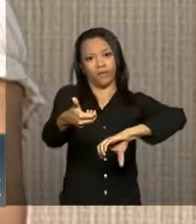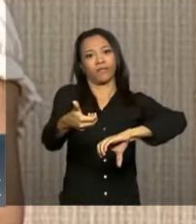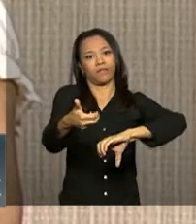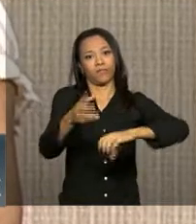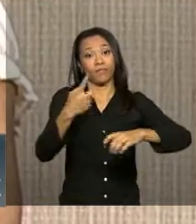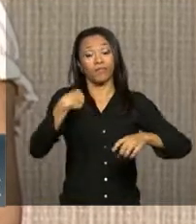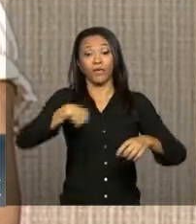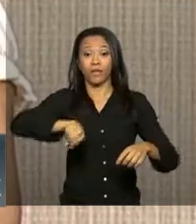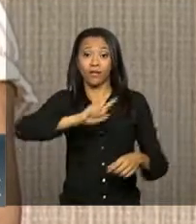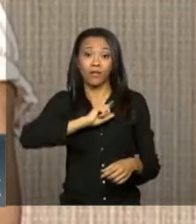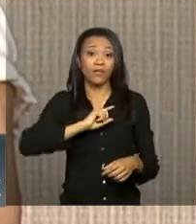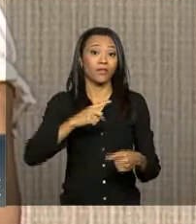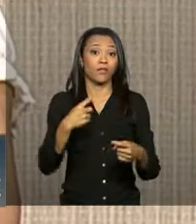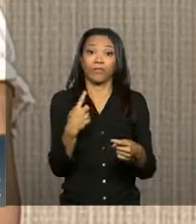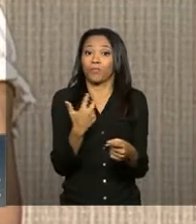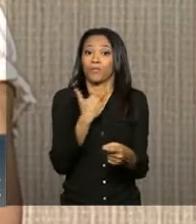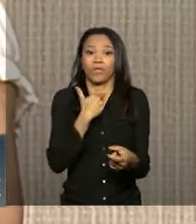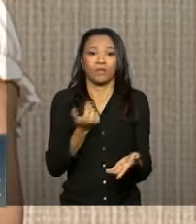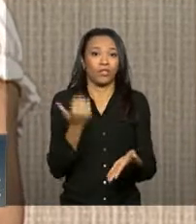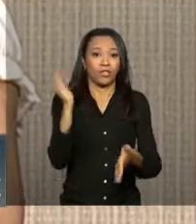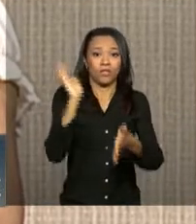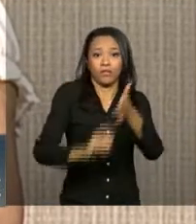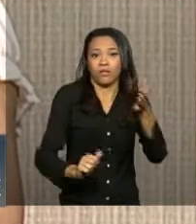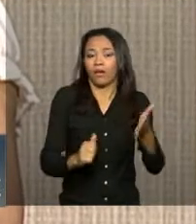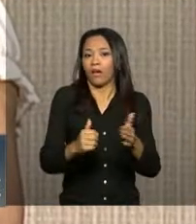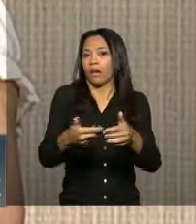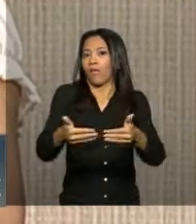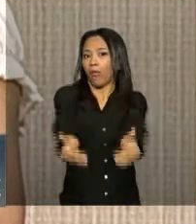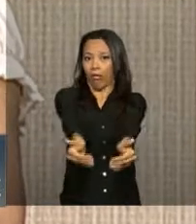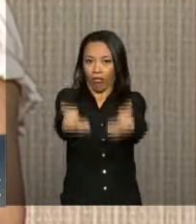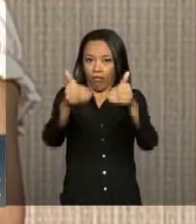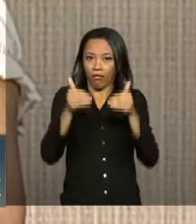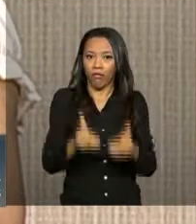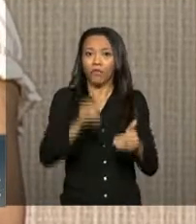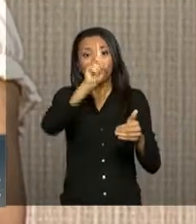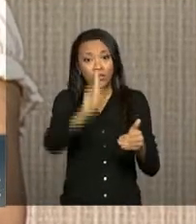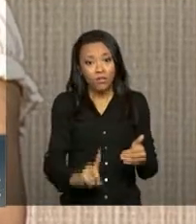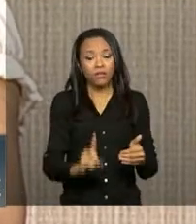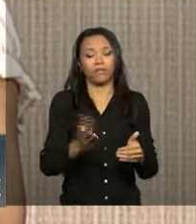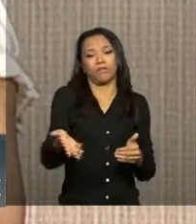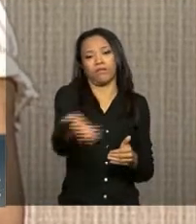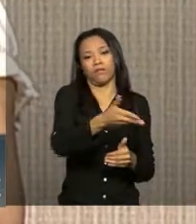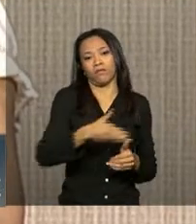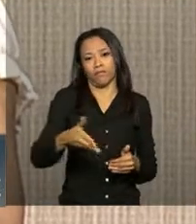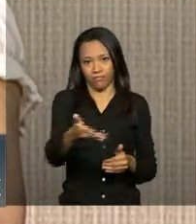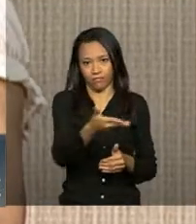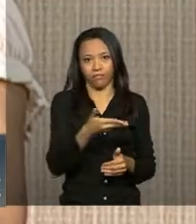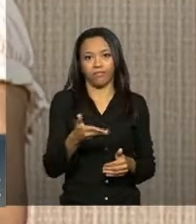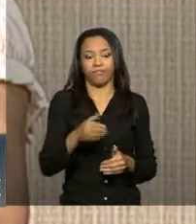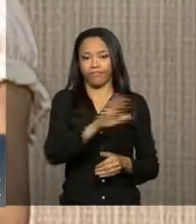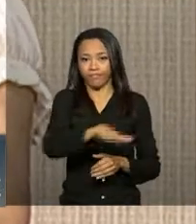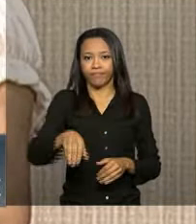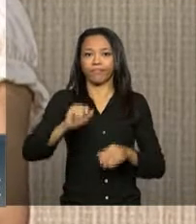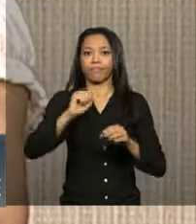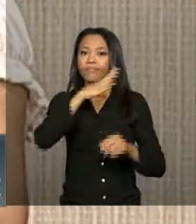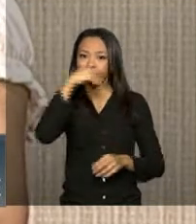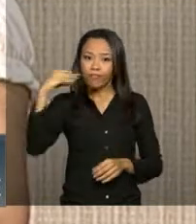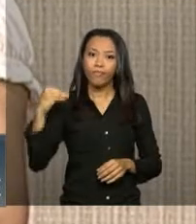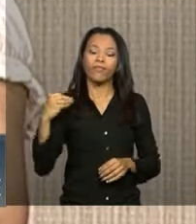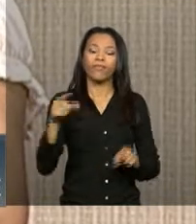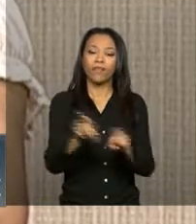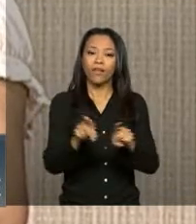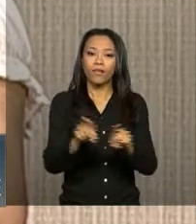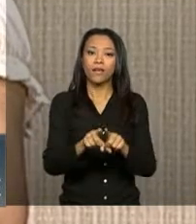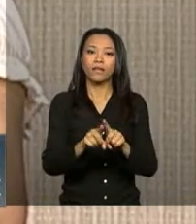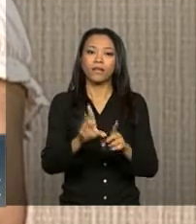né nos direito se nas garantias constitucionais e estatutárias né e do sinase também da